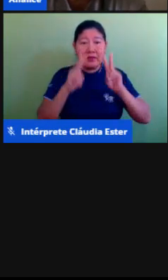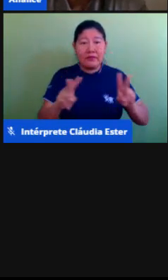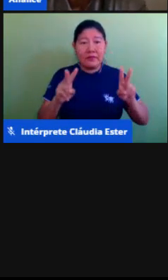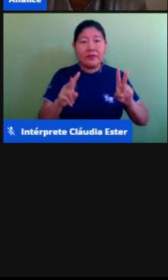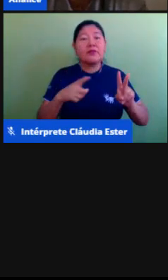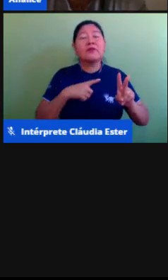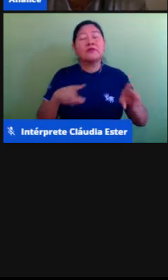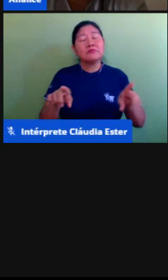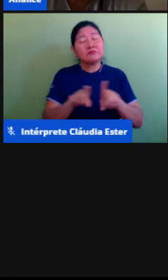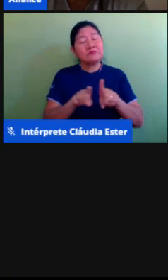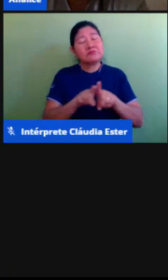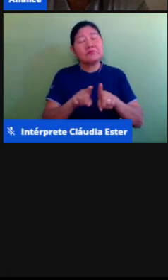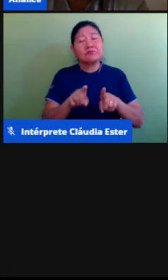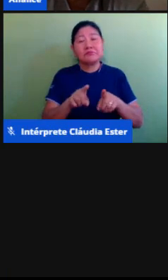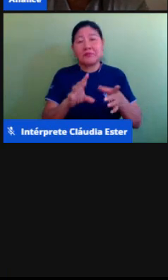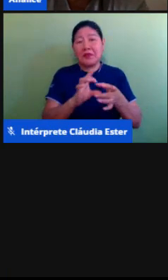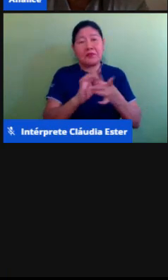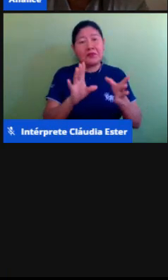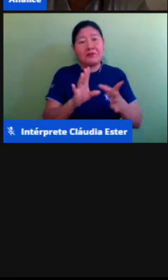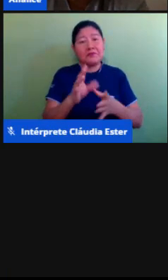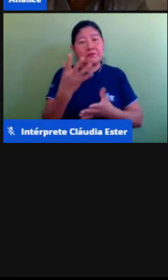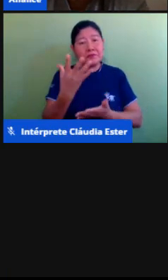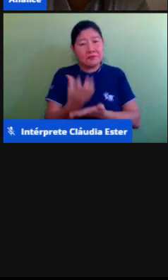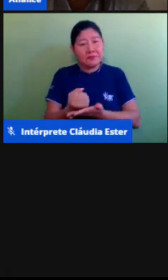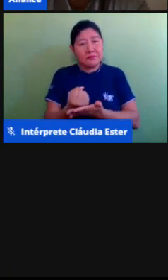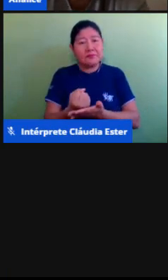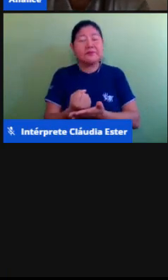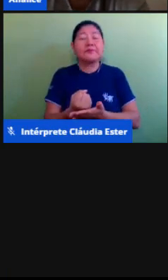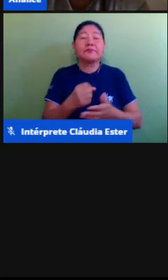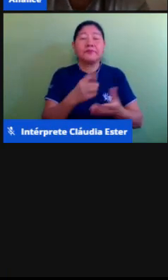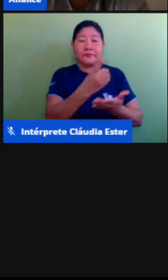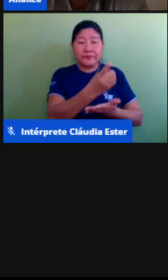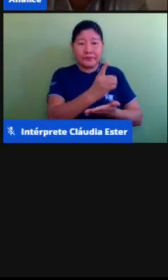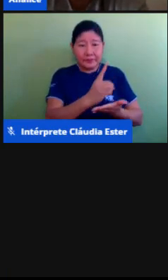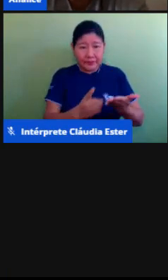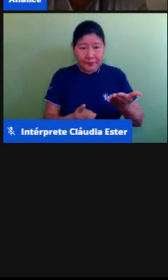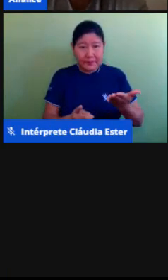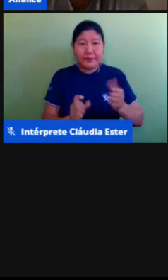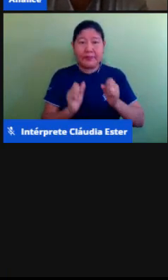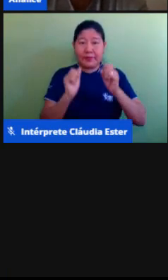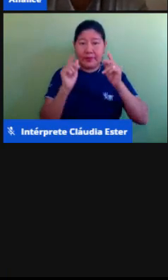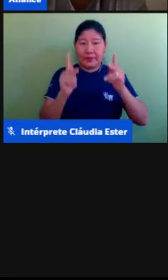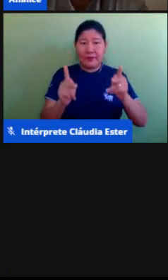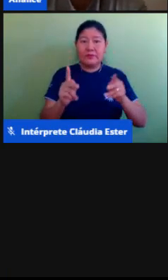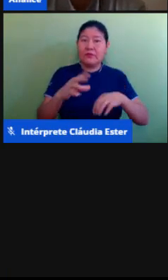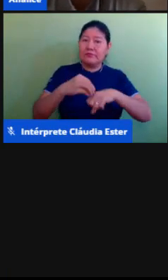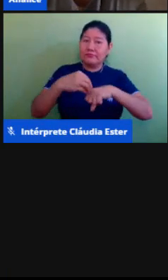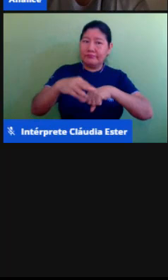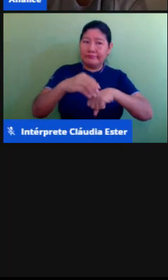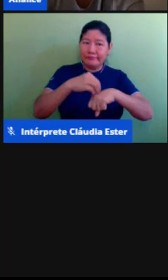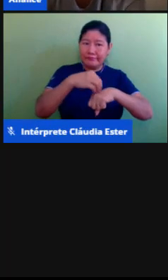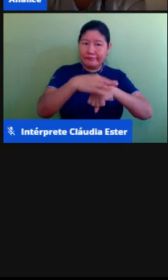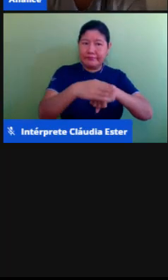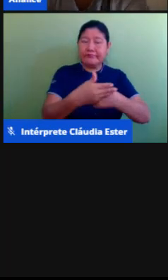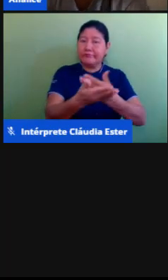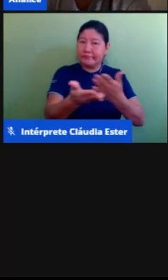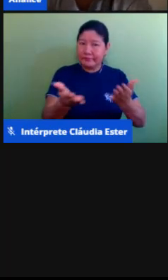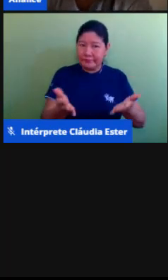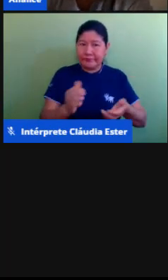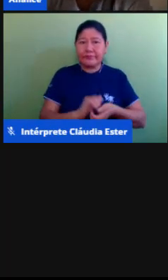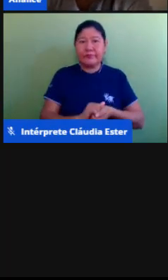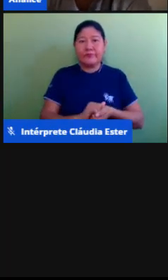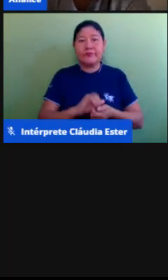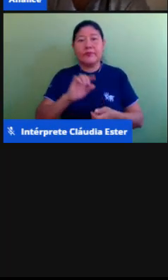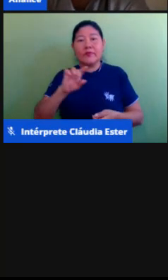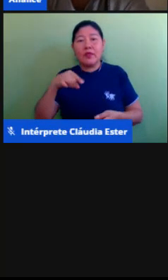e vai montando os seus certificados, ok? Então, esse é só um repasse inicial para vocês. O próximo slide